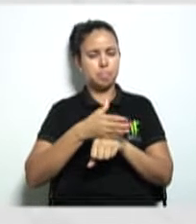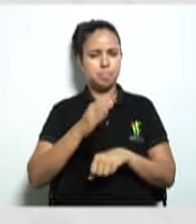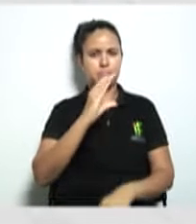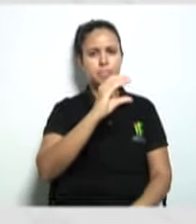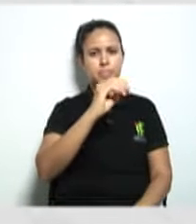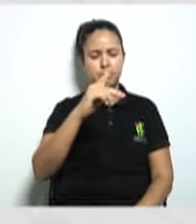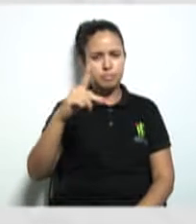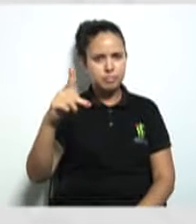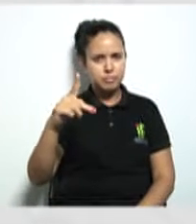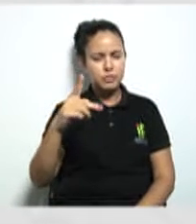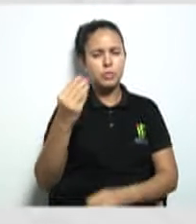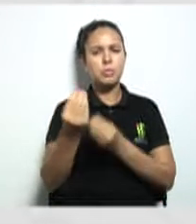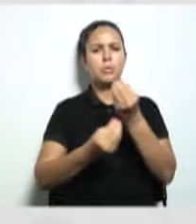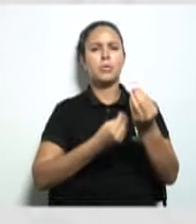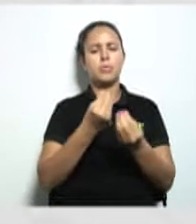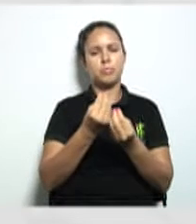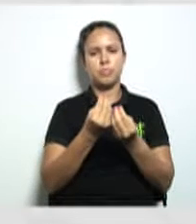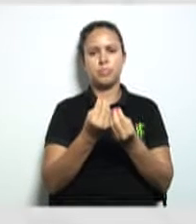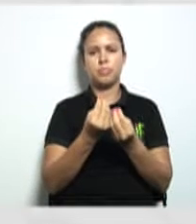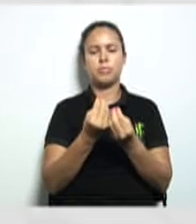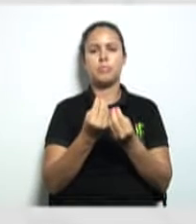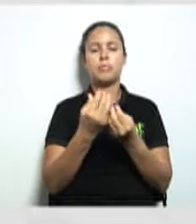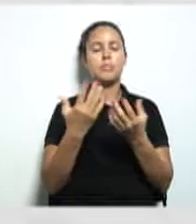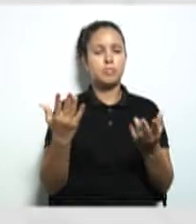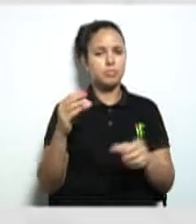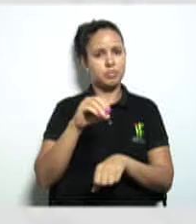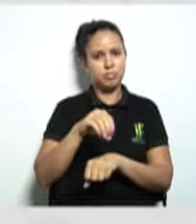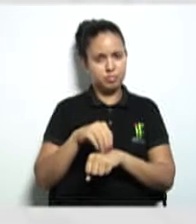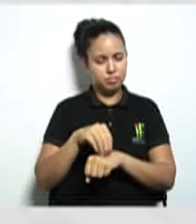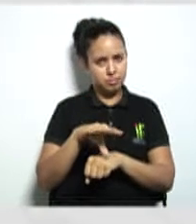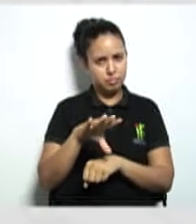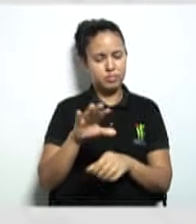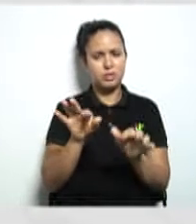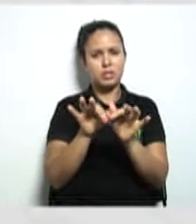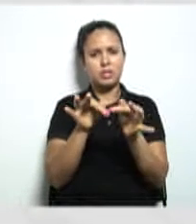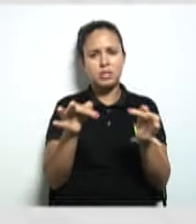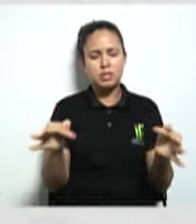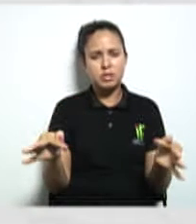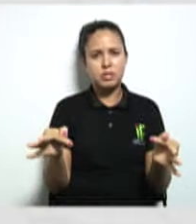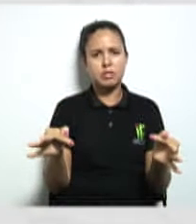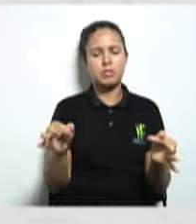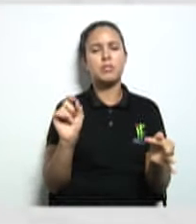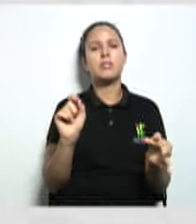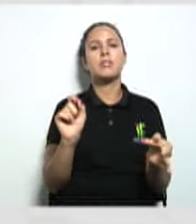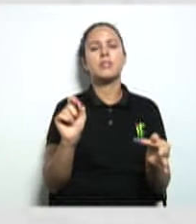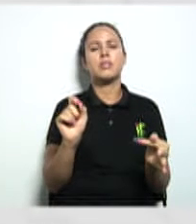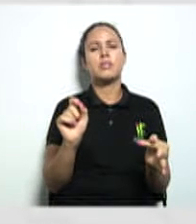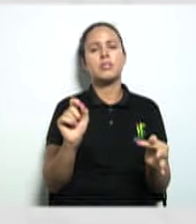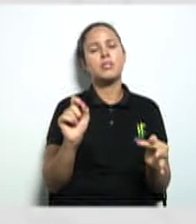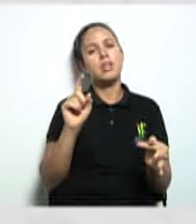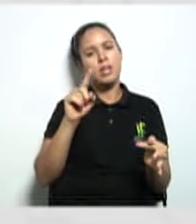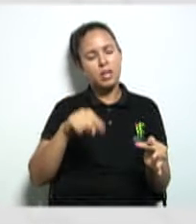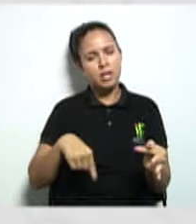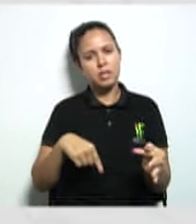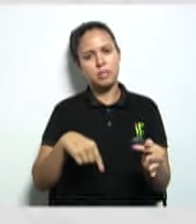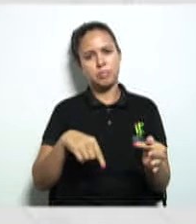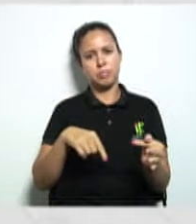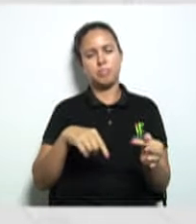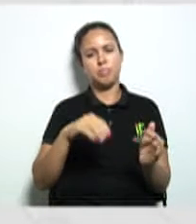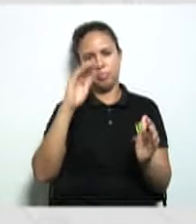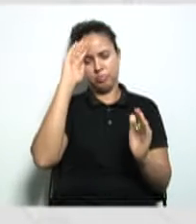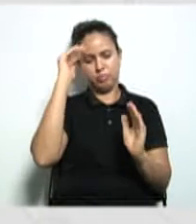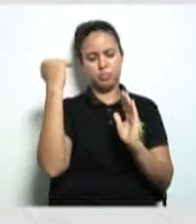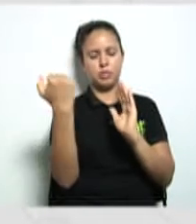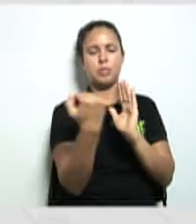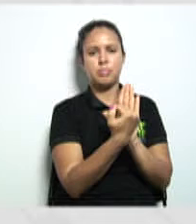simples aqui para colocar o cooperativismo em prática. Ou seja, seguindo os 7 princípios